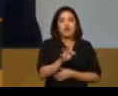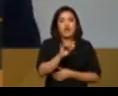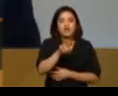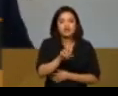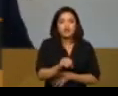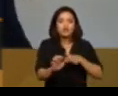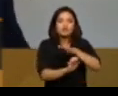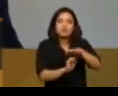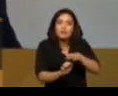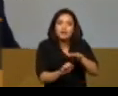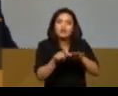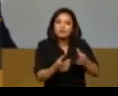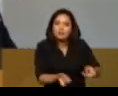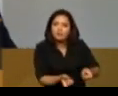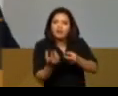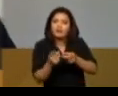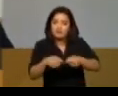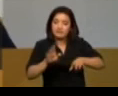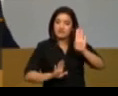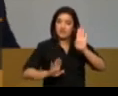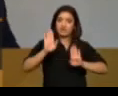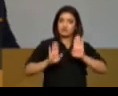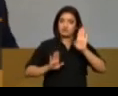mediante licitação e se emprega à